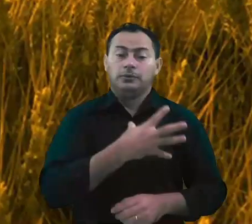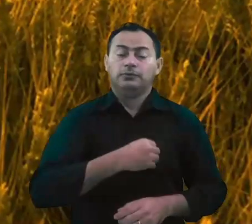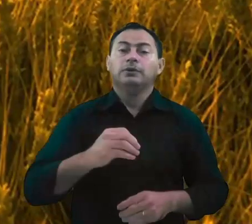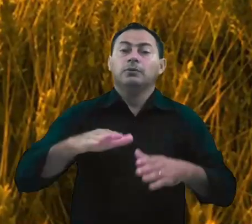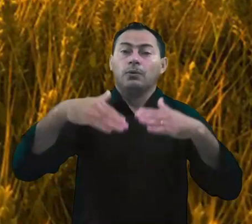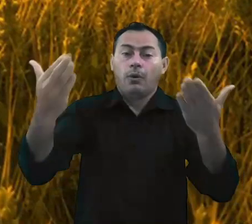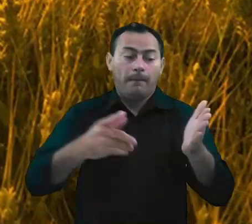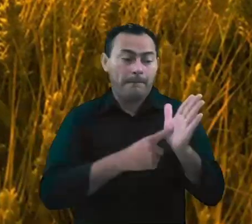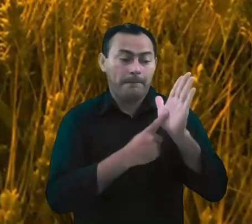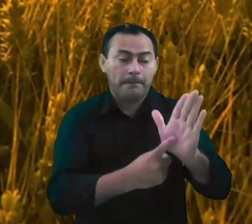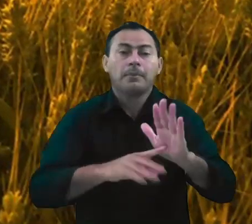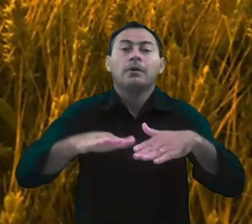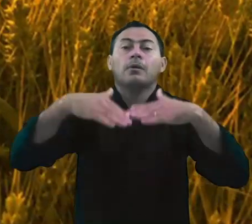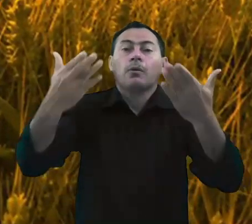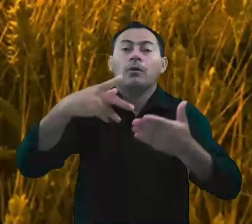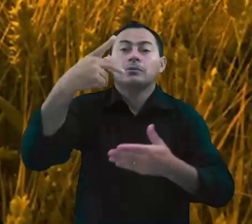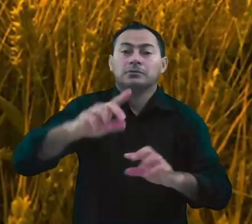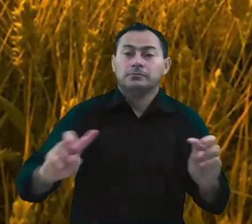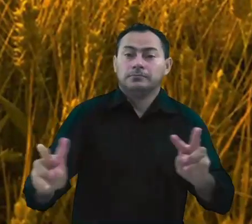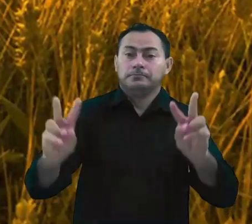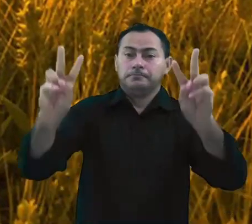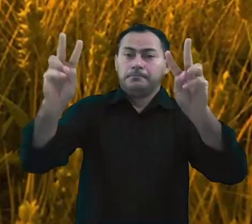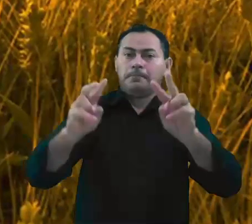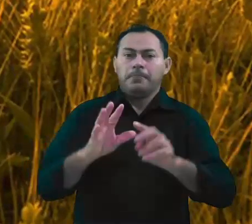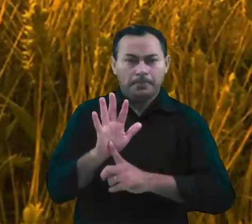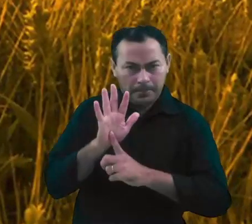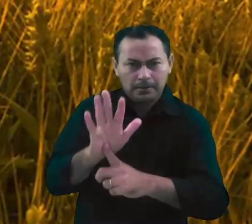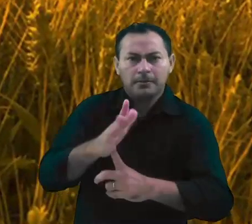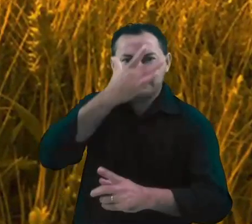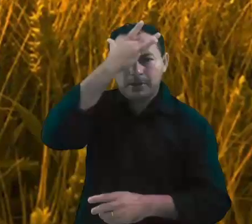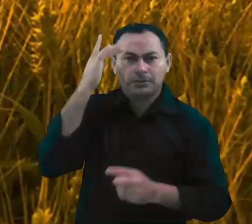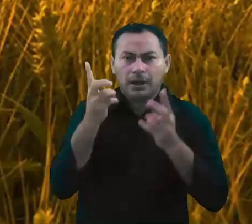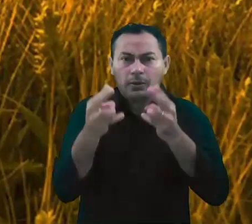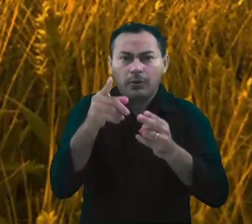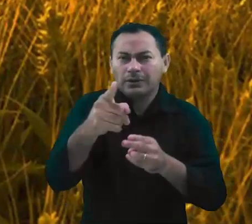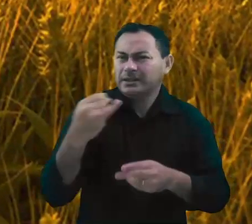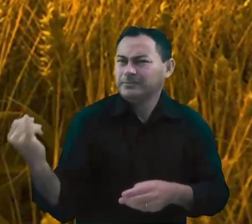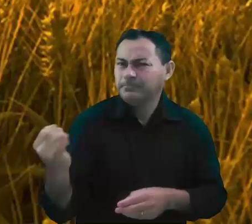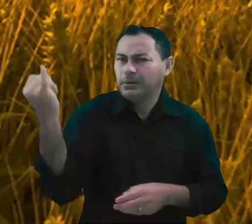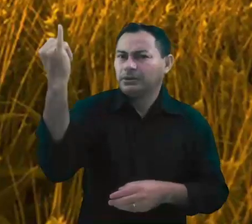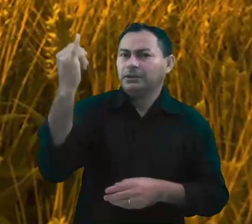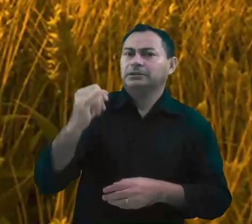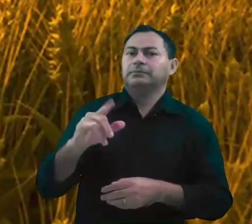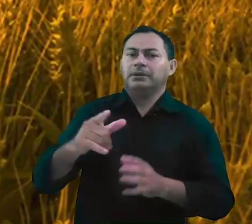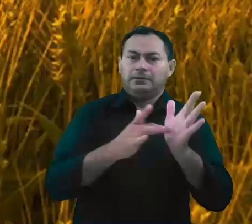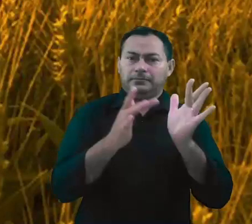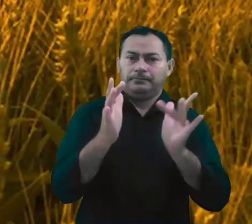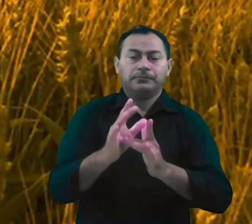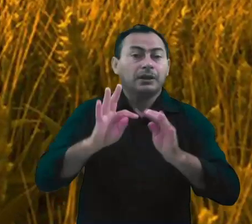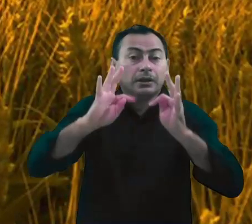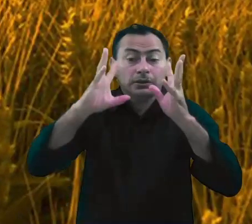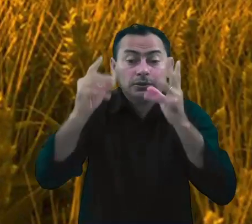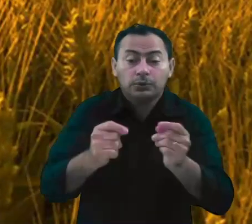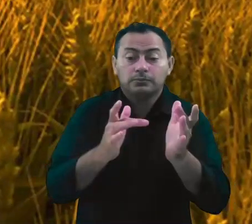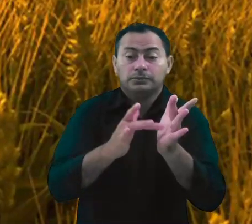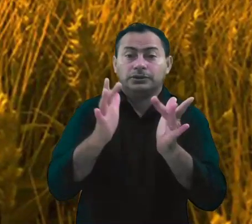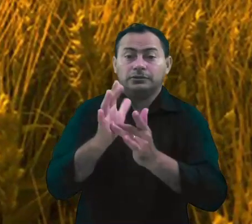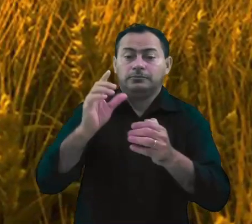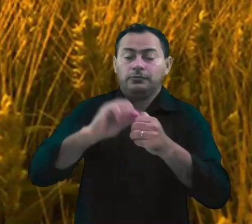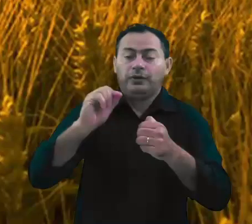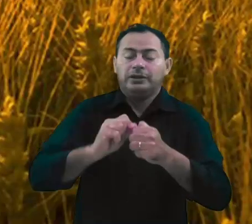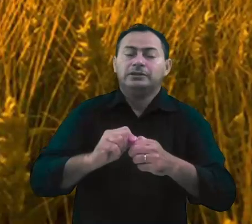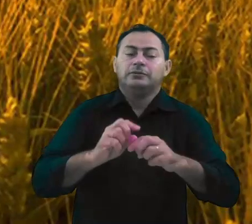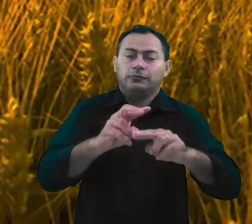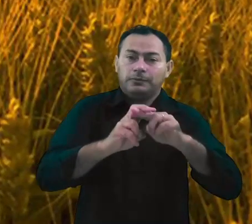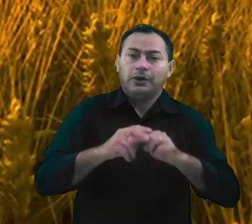único filho, o qual mostrou quais eram os seus valores, e mostrou que pessoas como você são importantes para Ele. Tudo que Jesus